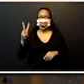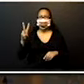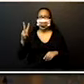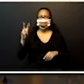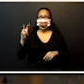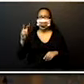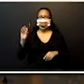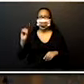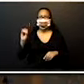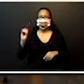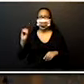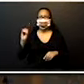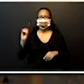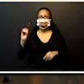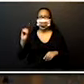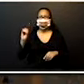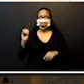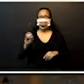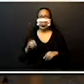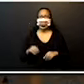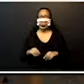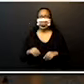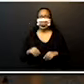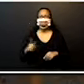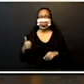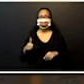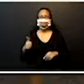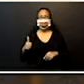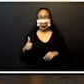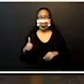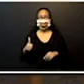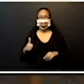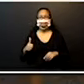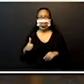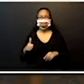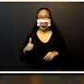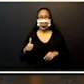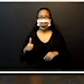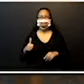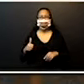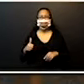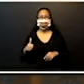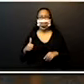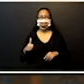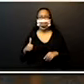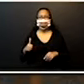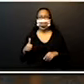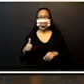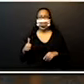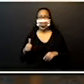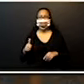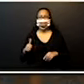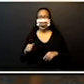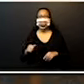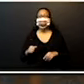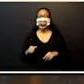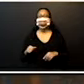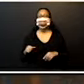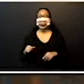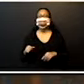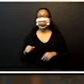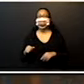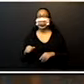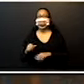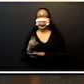Tranquilo? Primeira coisa, vamos lá pôr as ordens em cima do meu número, para a gente não se perder?